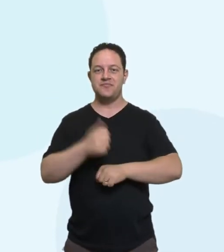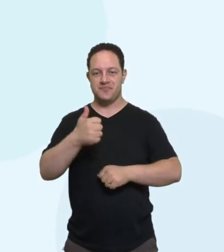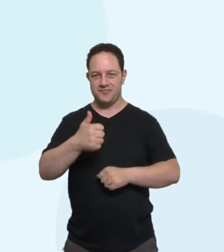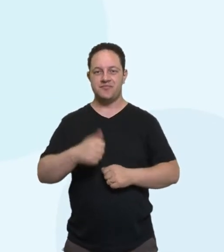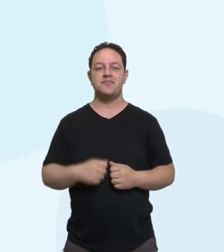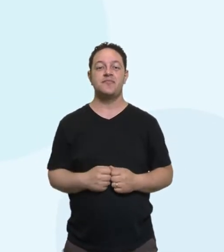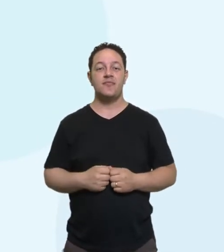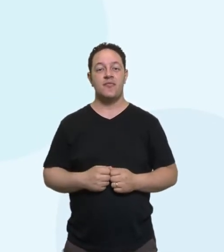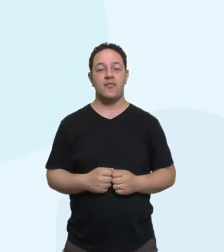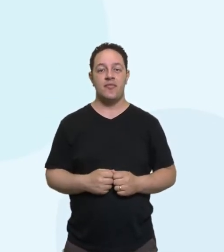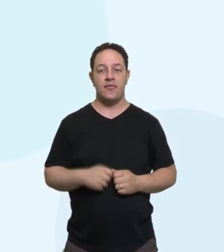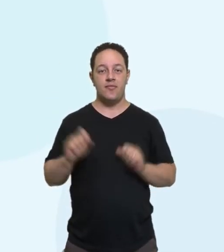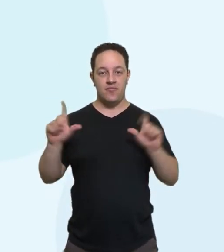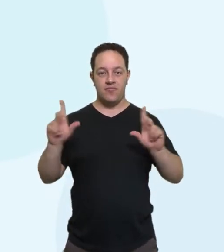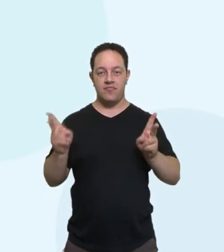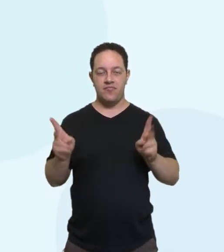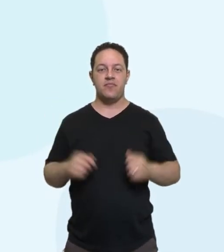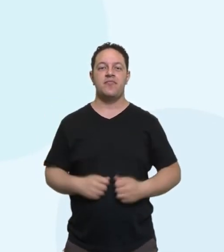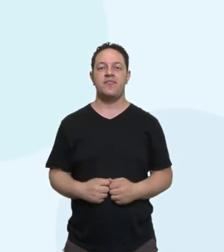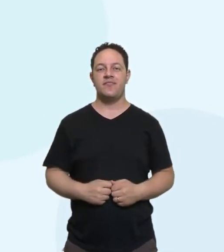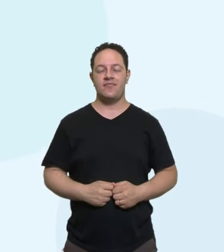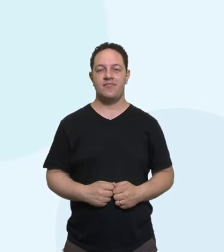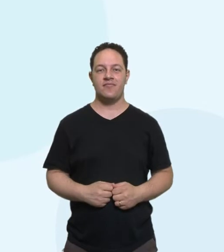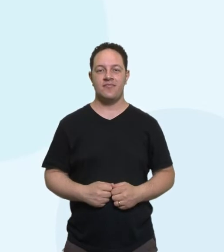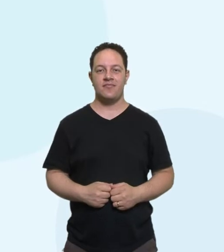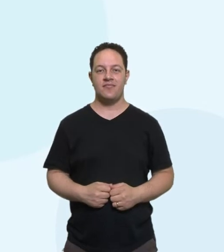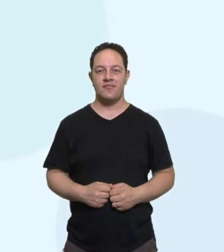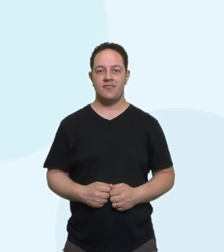O slide vai ficar em tela